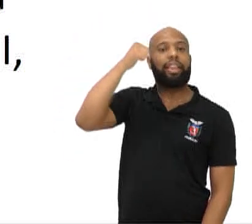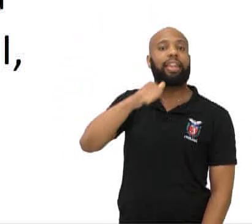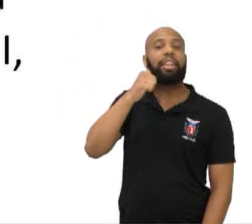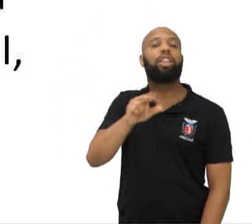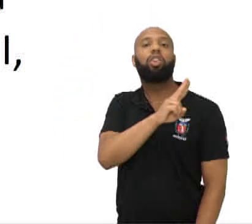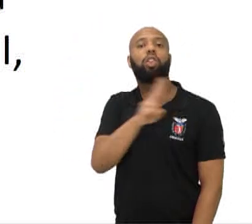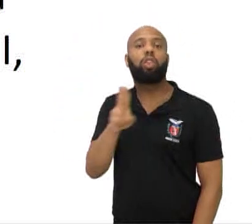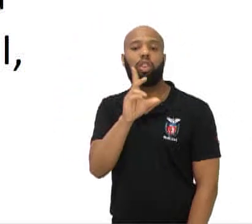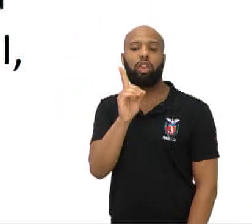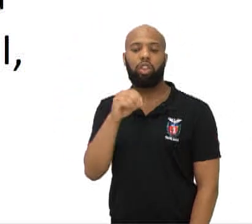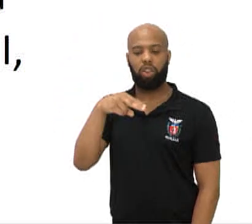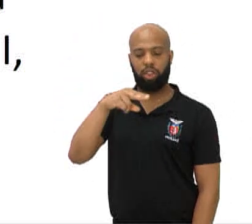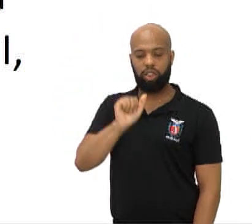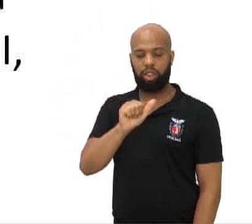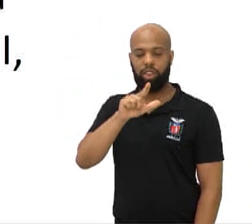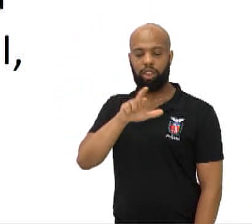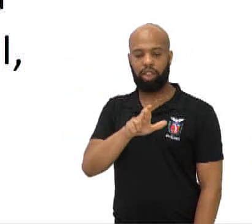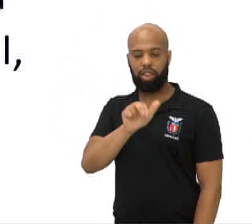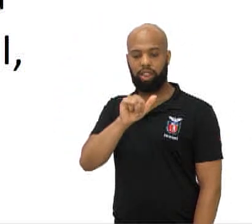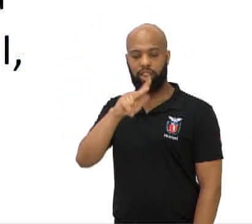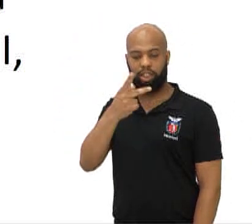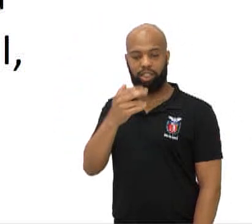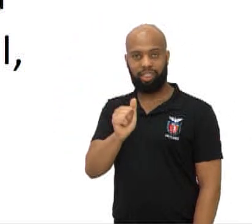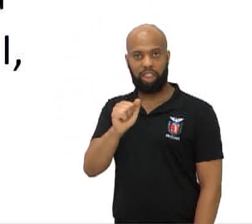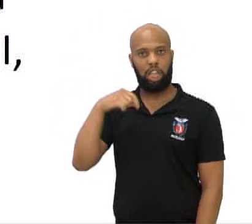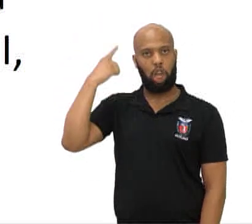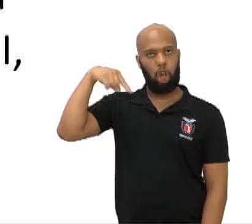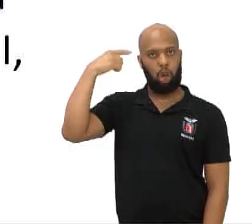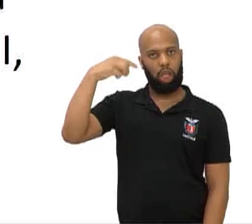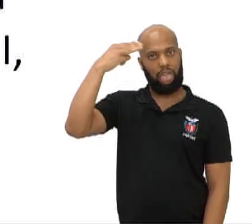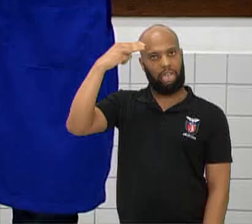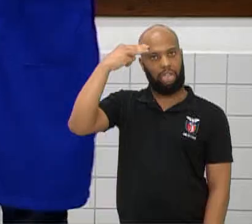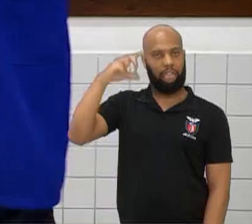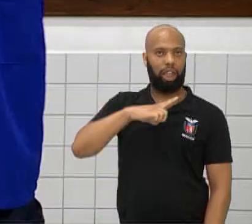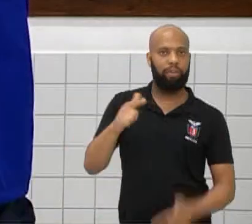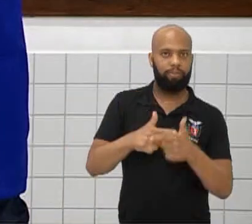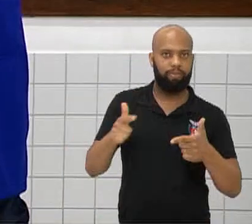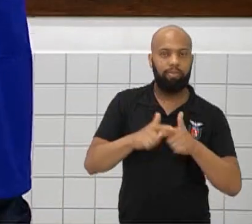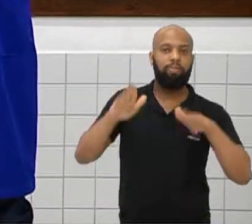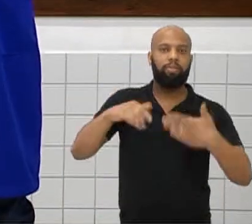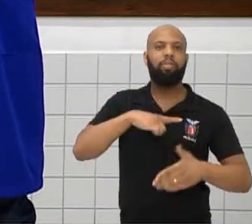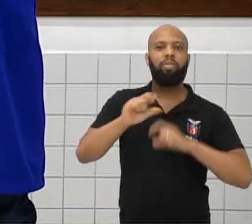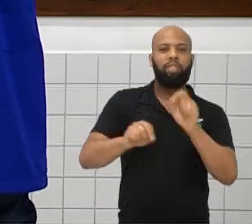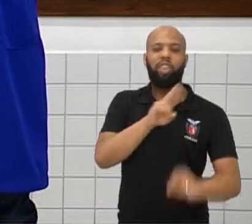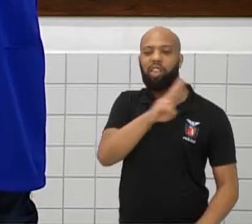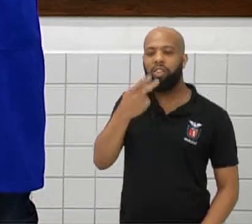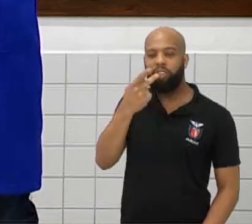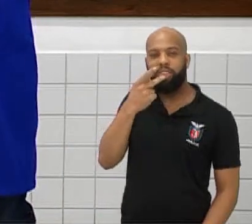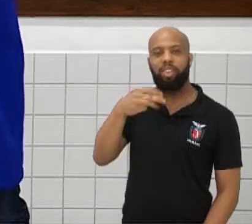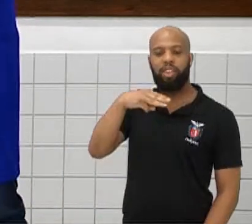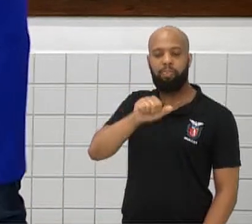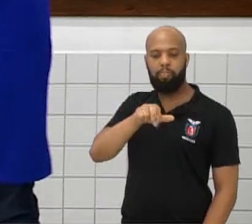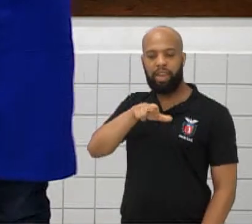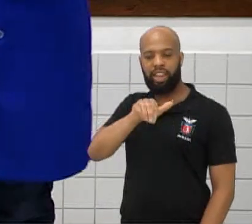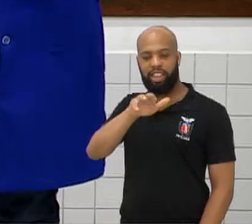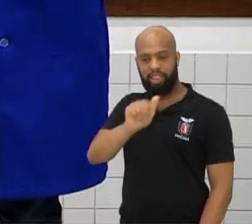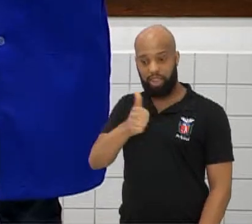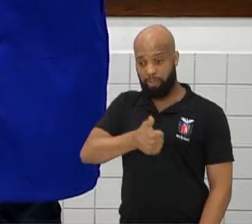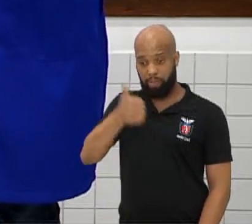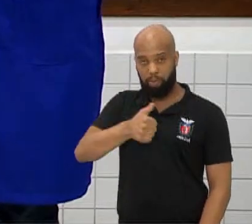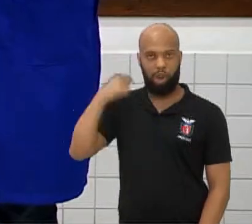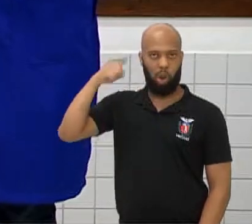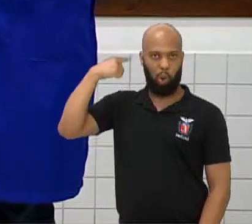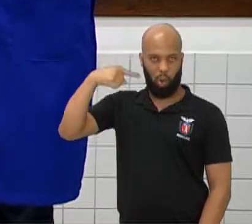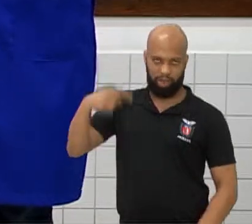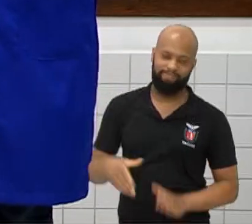I foi diagnosticada como louca, o que lhe valeu o apelido Dona Maria I, a louca. E aí,